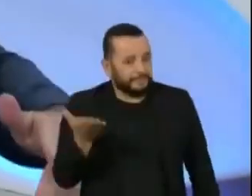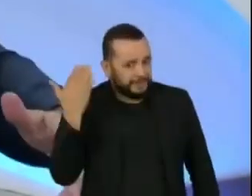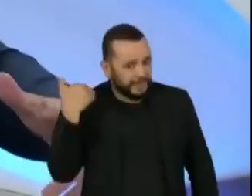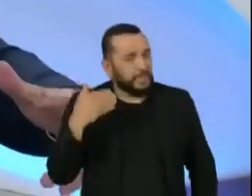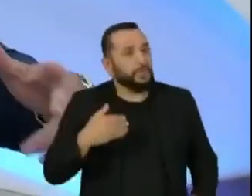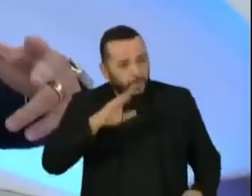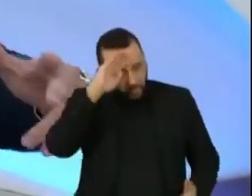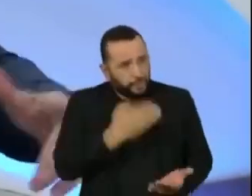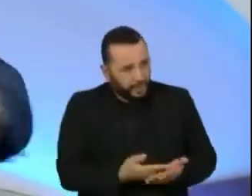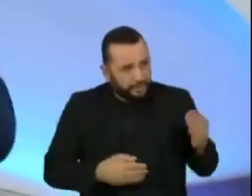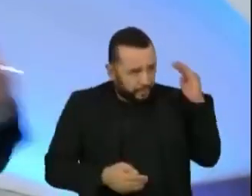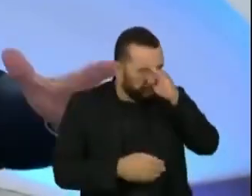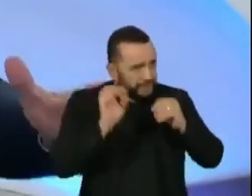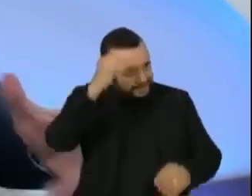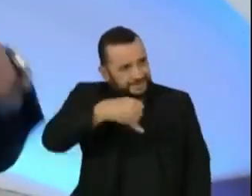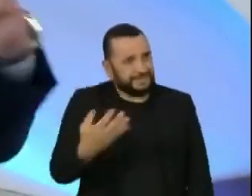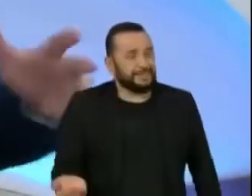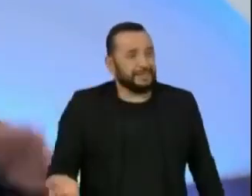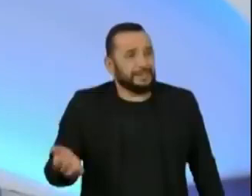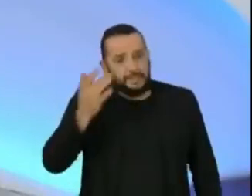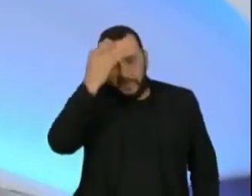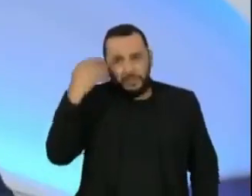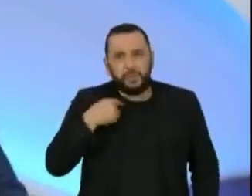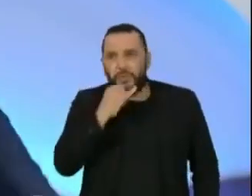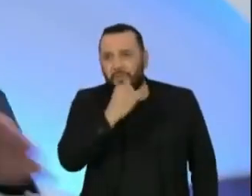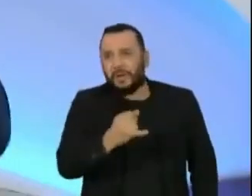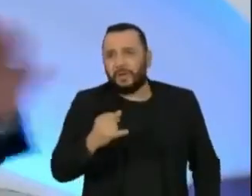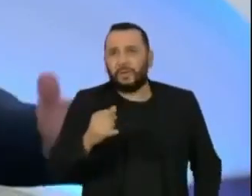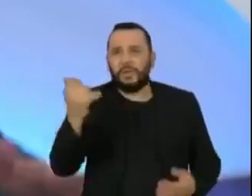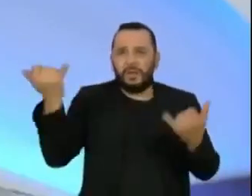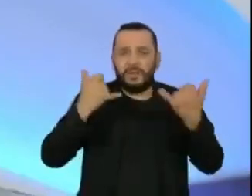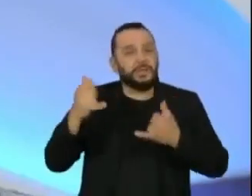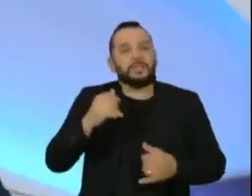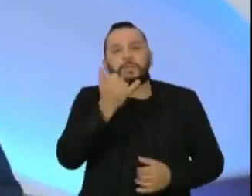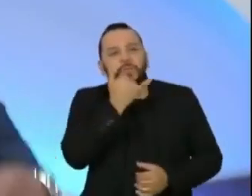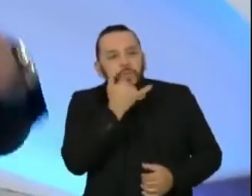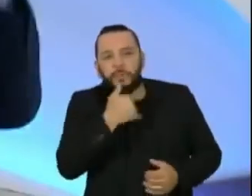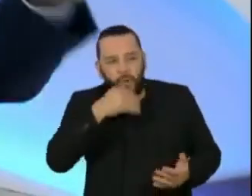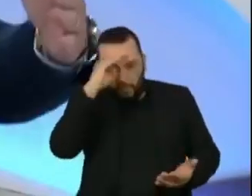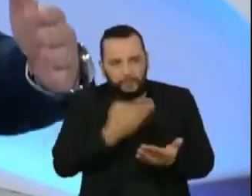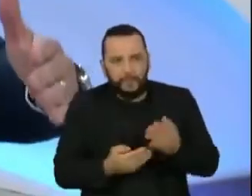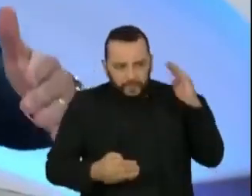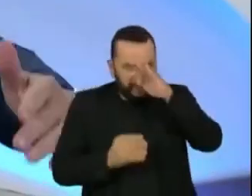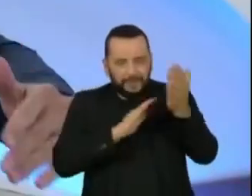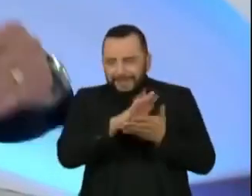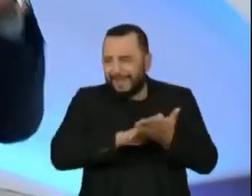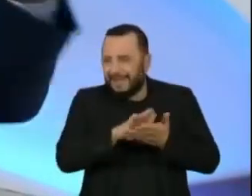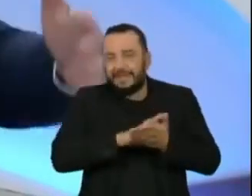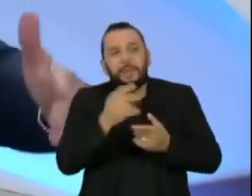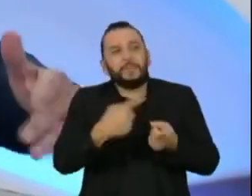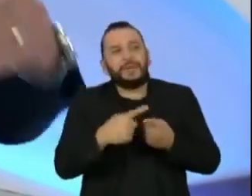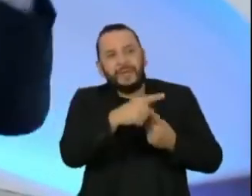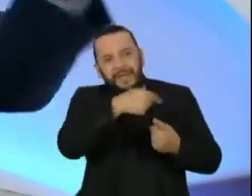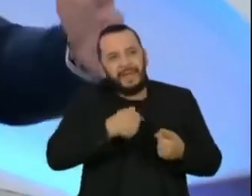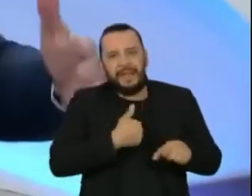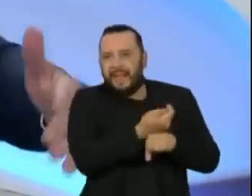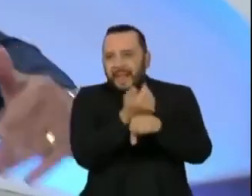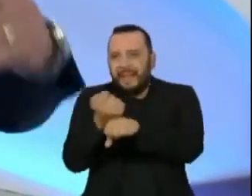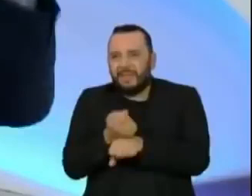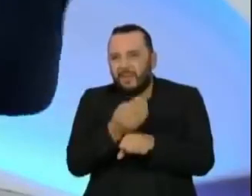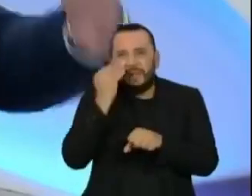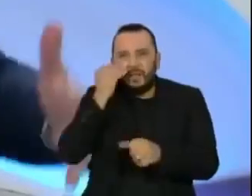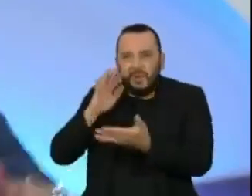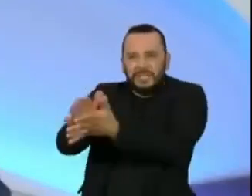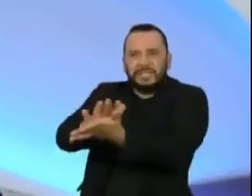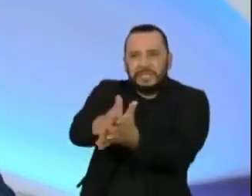dizer, apesar de ter escutado de vários que não se confia no Bolsonaro, porque ele traiu todos os aliados, todos que discordaram dele ele traiu, ele atacou, ele tentou